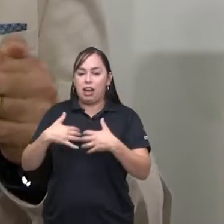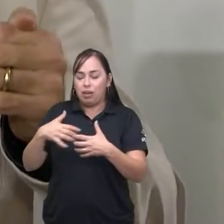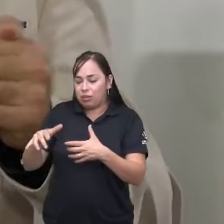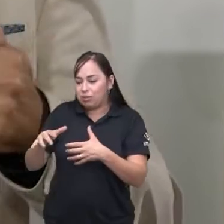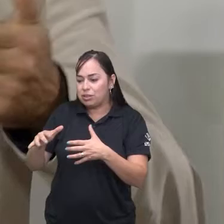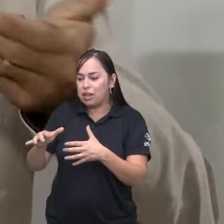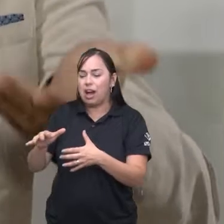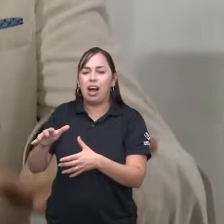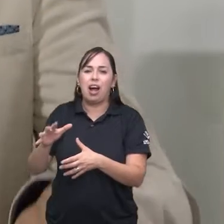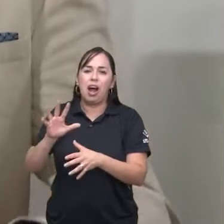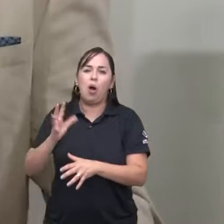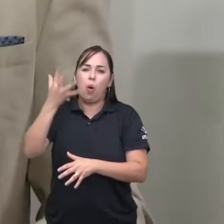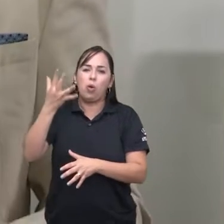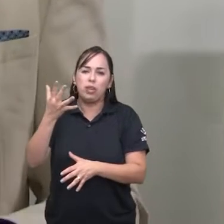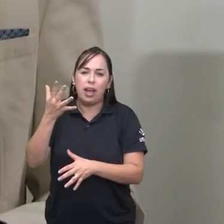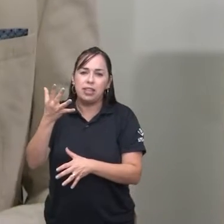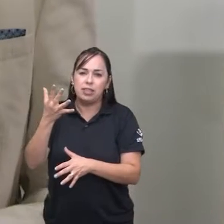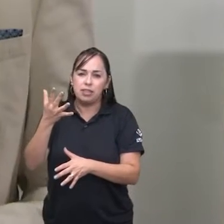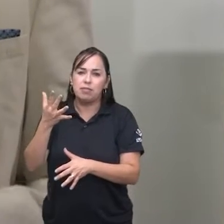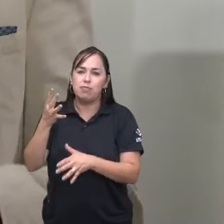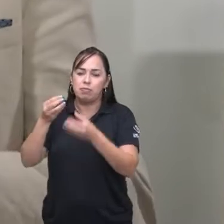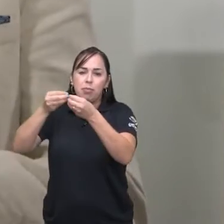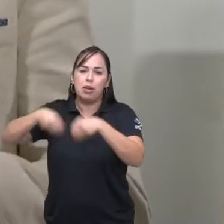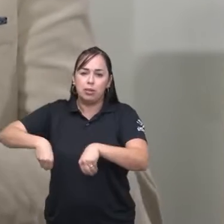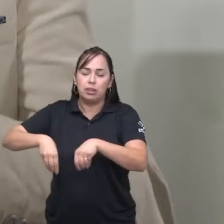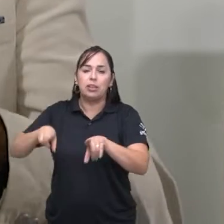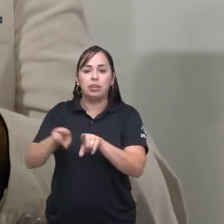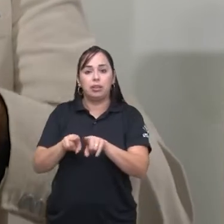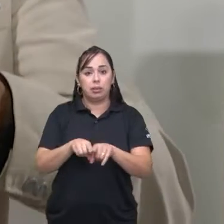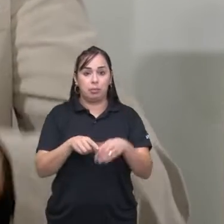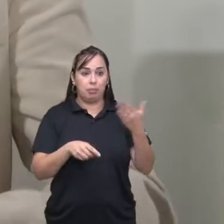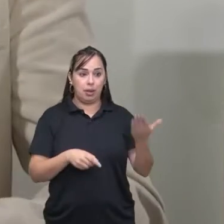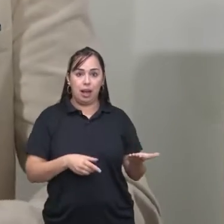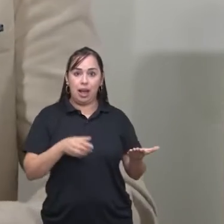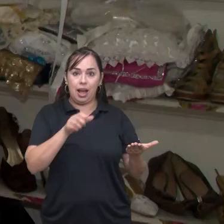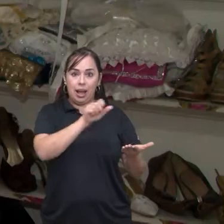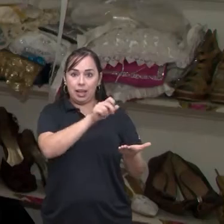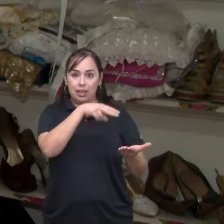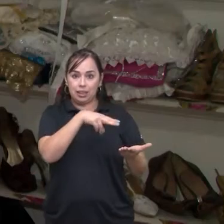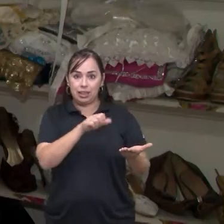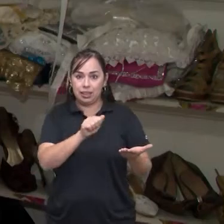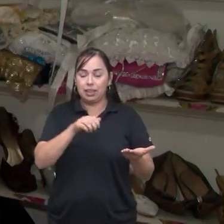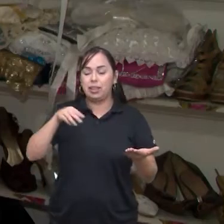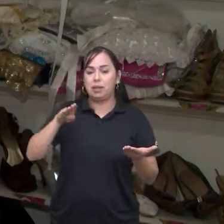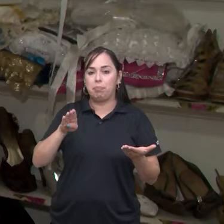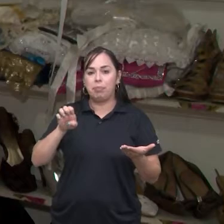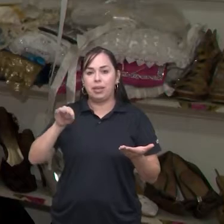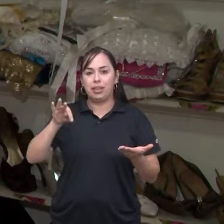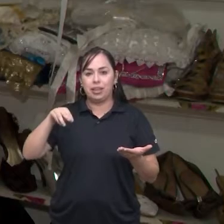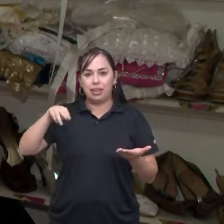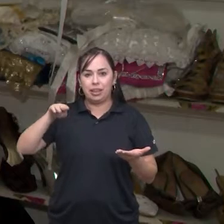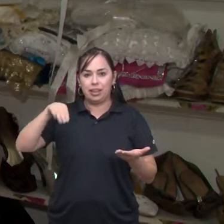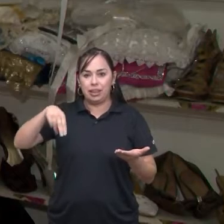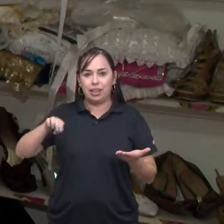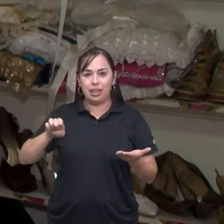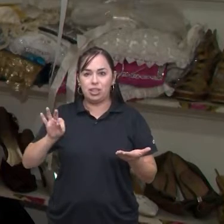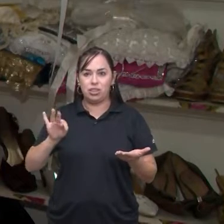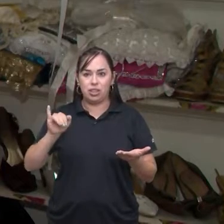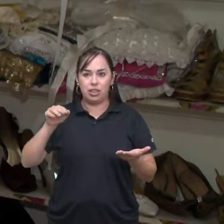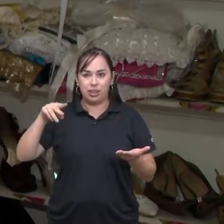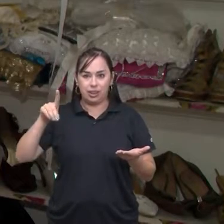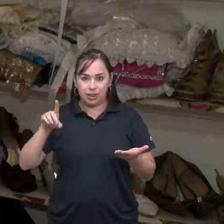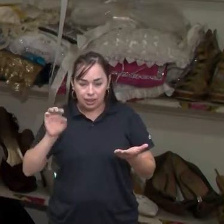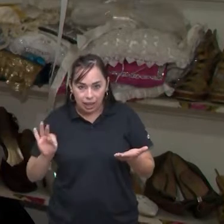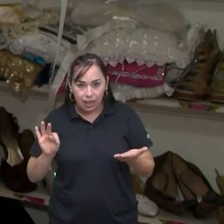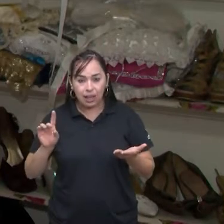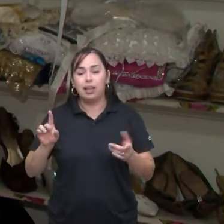com que alguns órgãos sejam debilitados, então é uma questão de saúde. Para a Ana e a Benedita, que são membros do Conselho